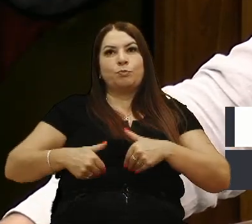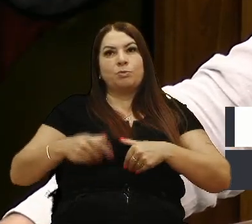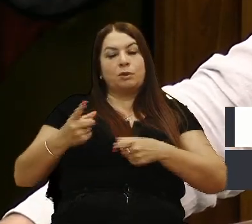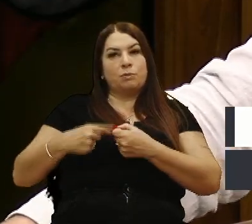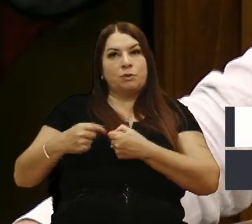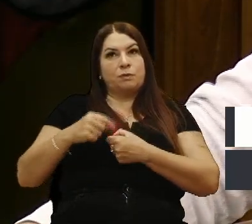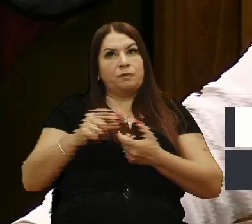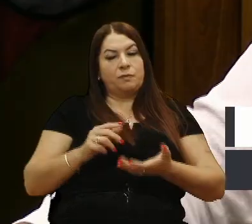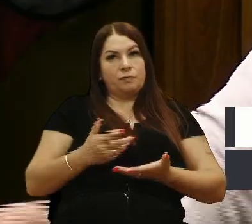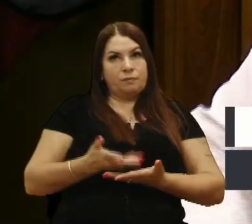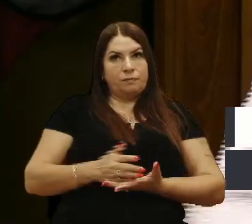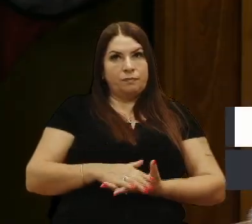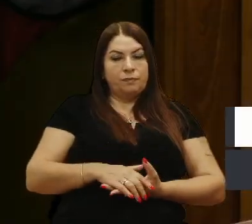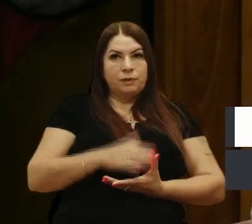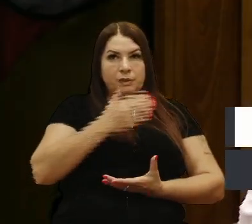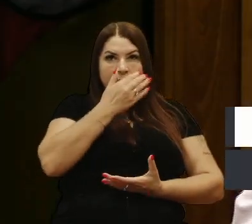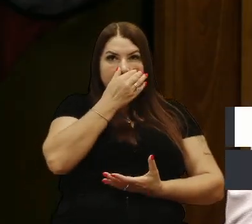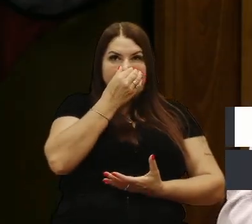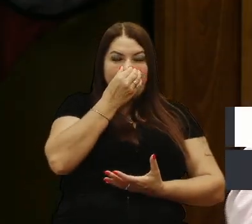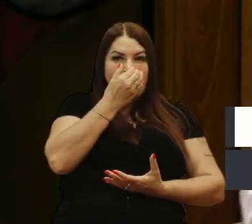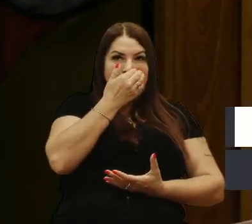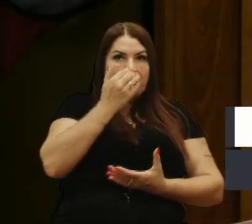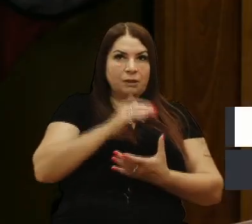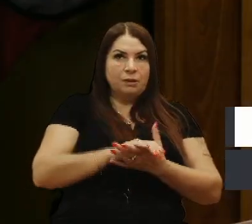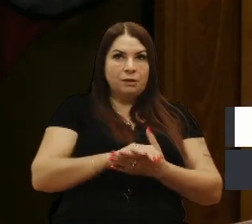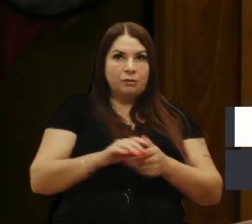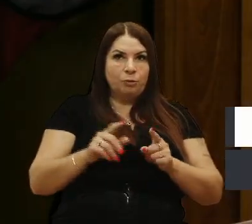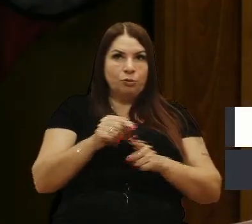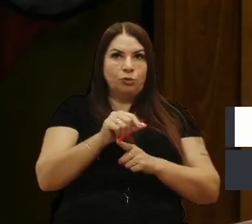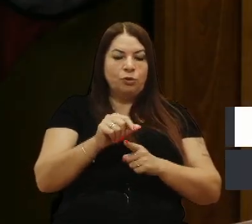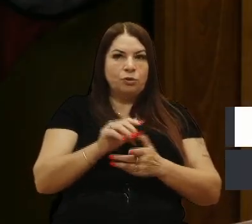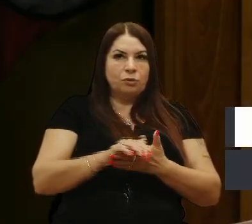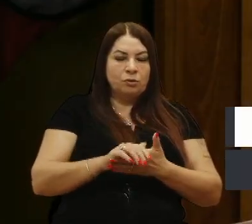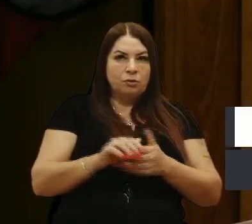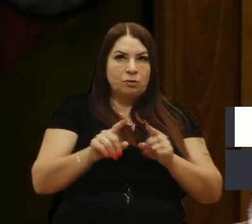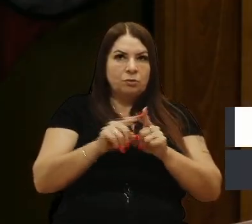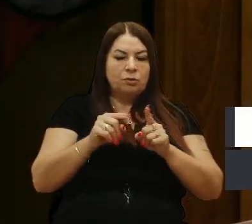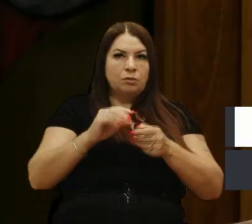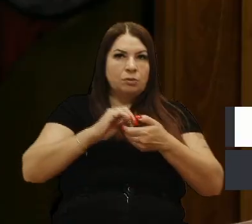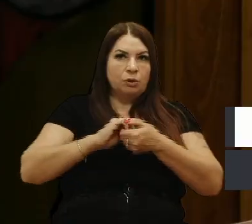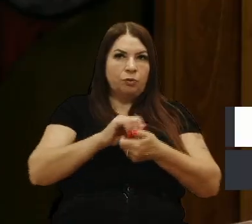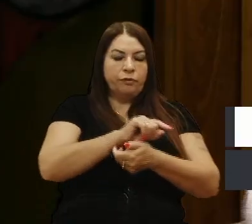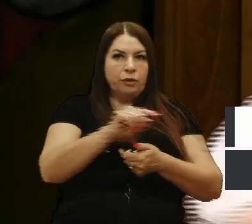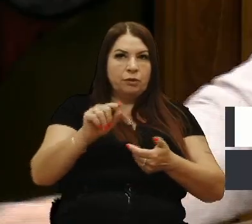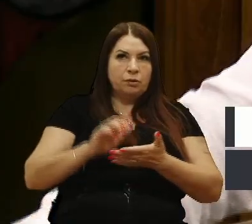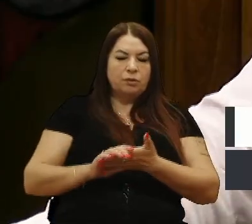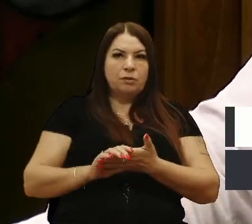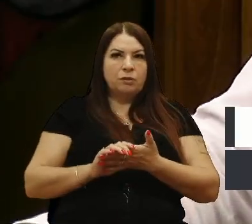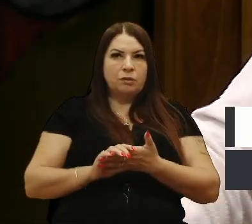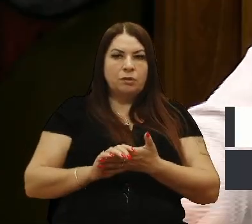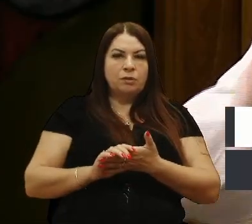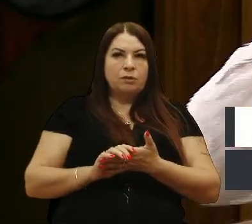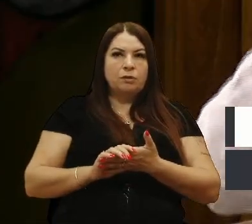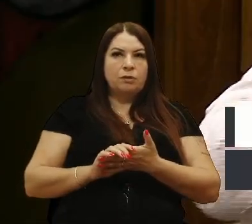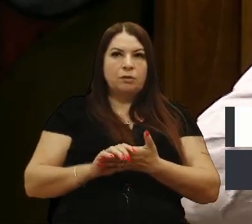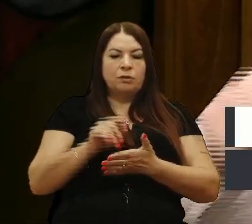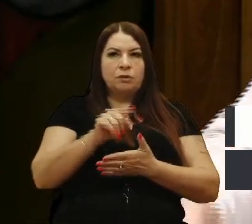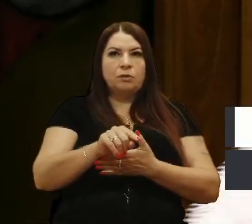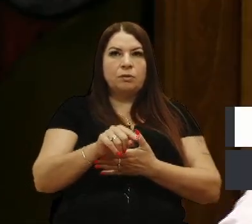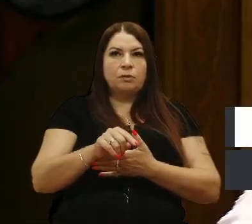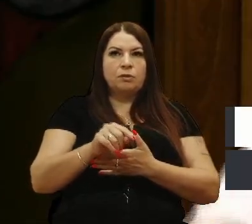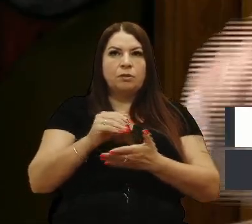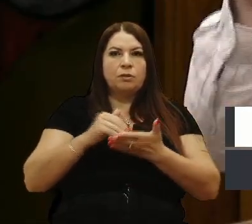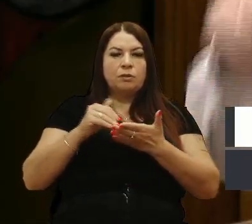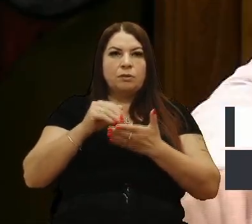faz. Eu queria, para finalizar, vereador Edson da Rosa, cumprimentar o secretário Adriano Bressan. Que o secretário